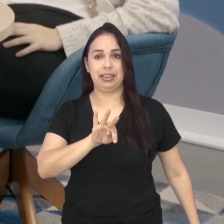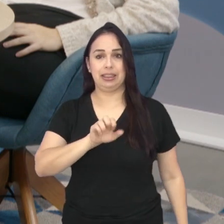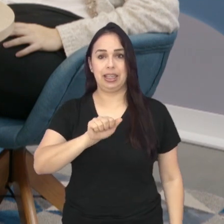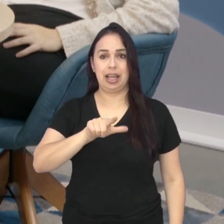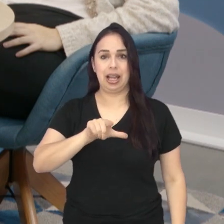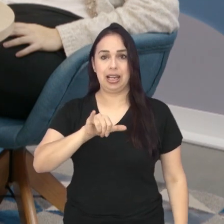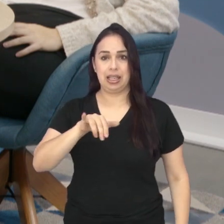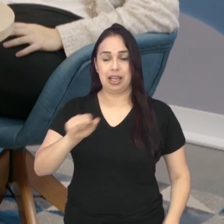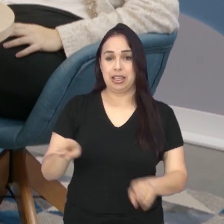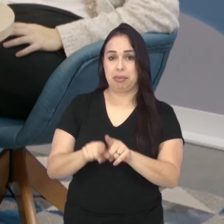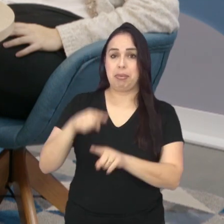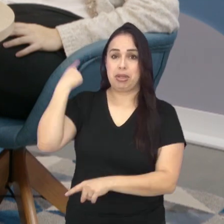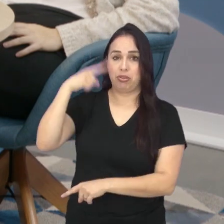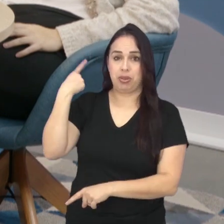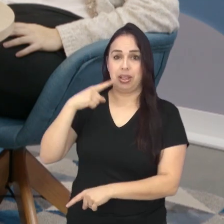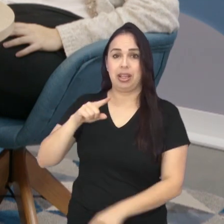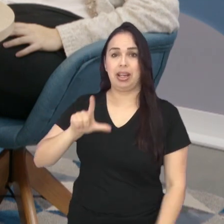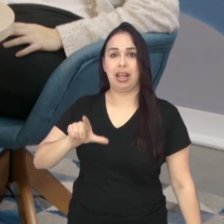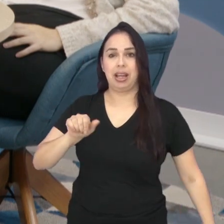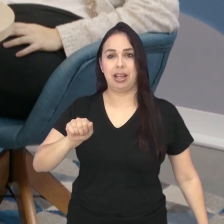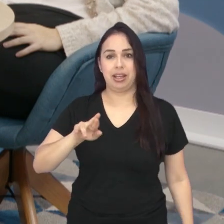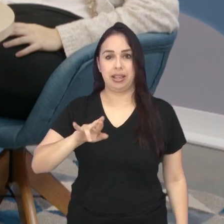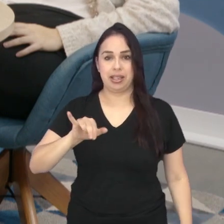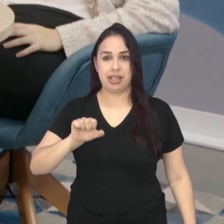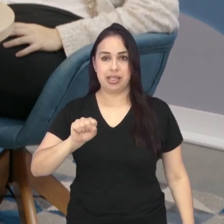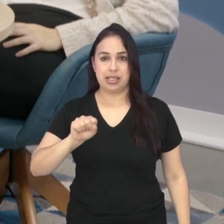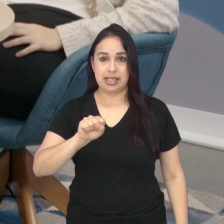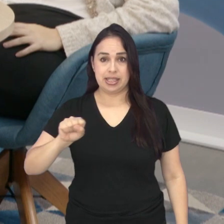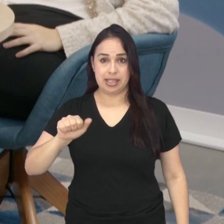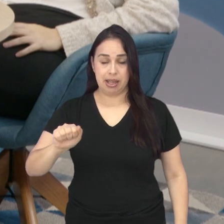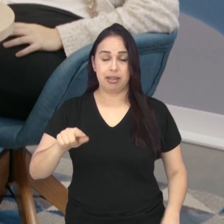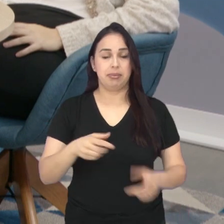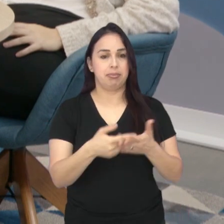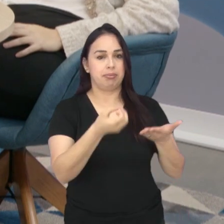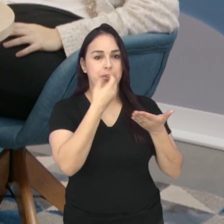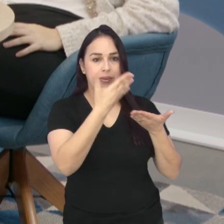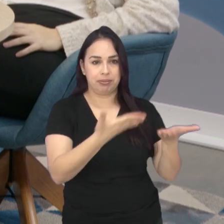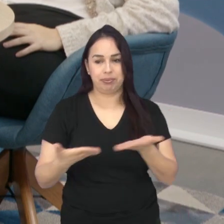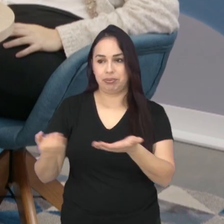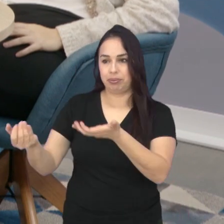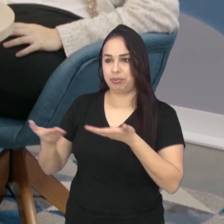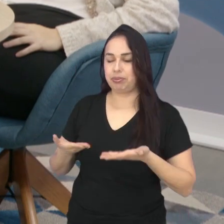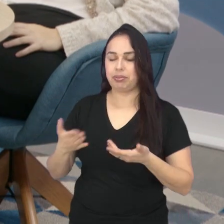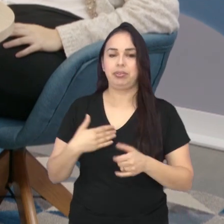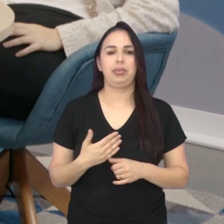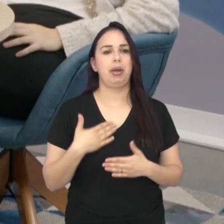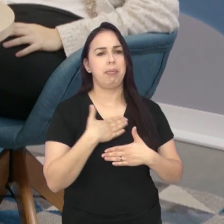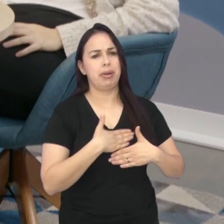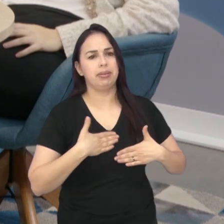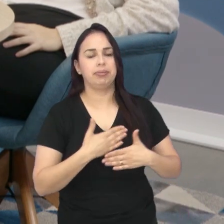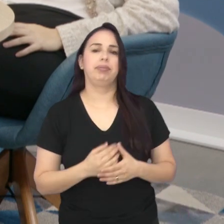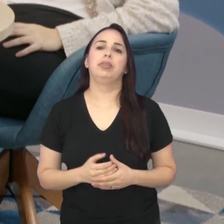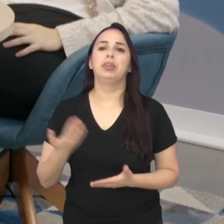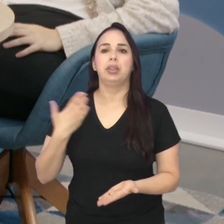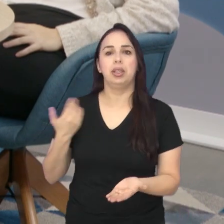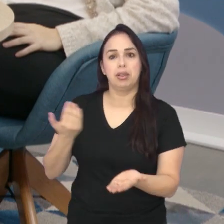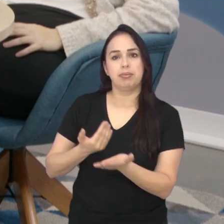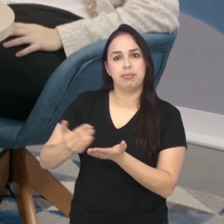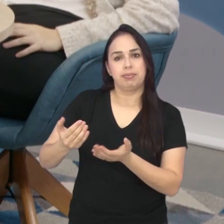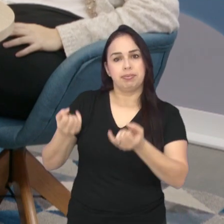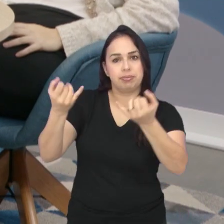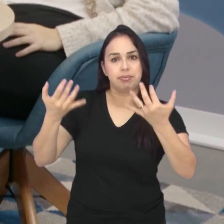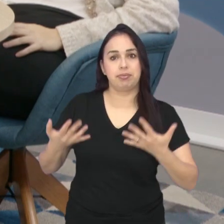e a advogada Larissa Seixas. Sejam muito bem-vindas, meninas. Obrigada, é um prazer estar aqui. Eu comecei falando